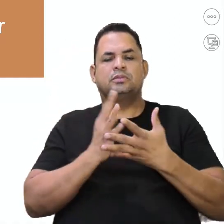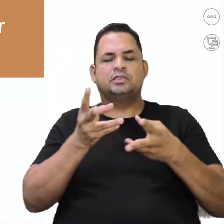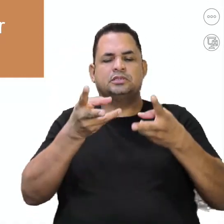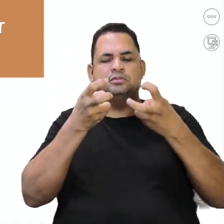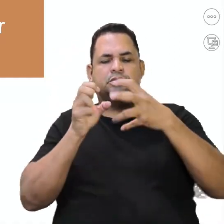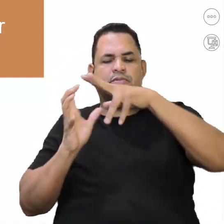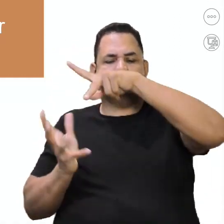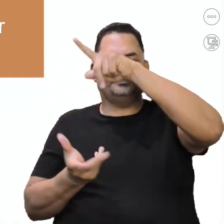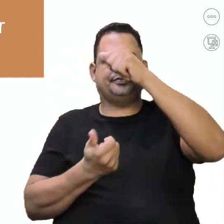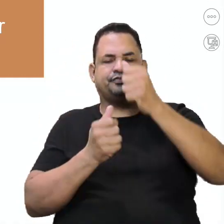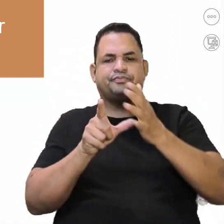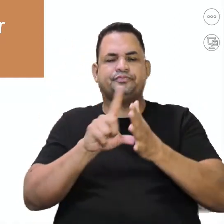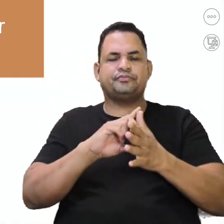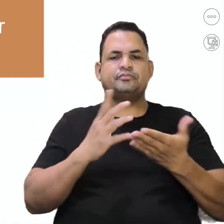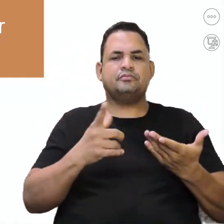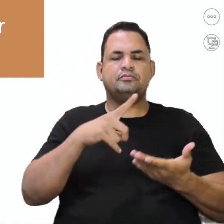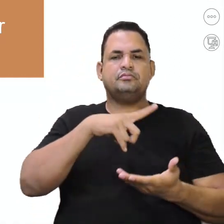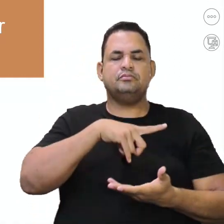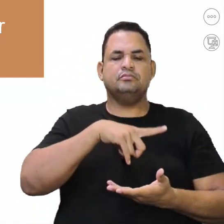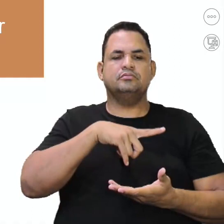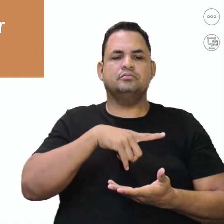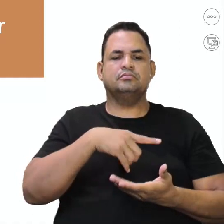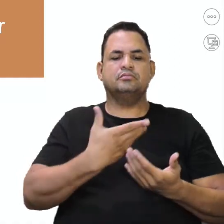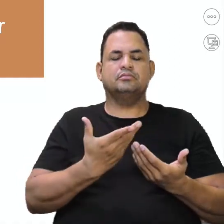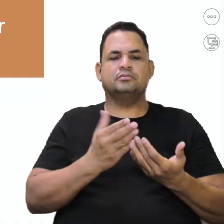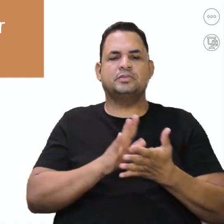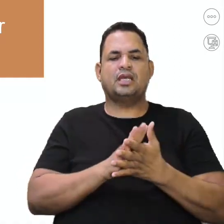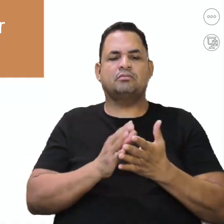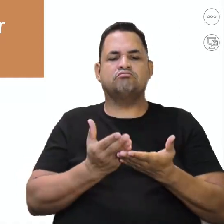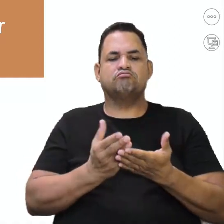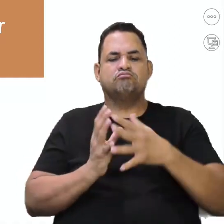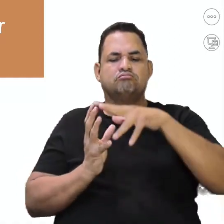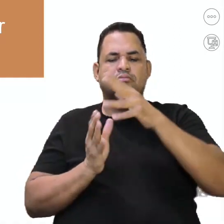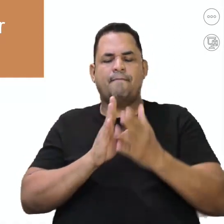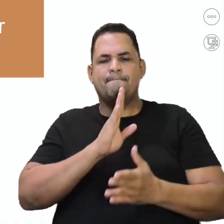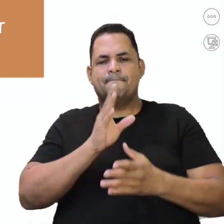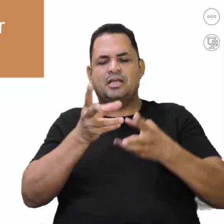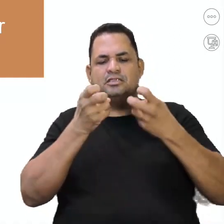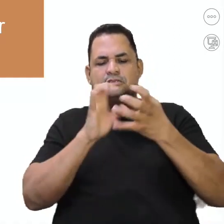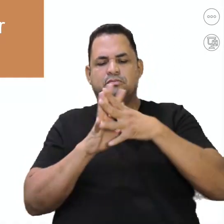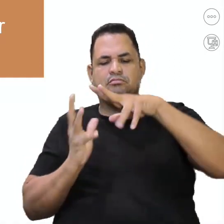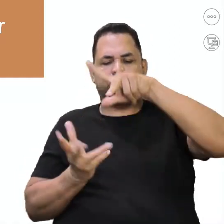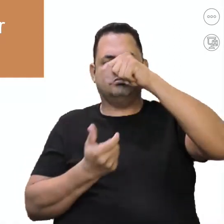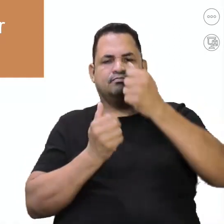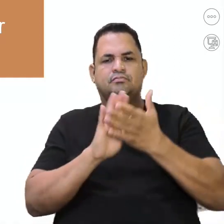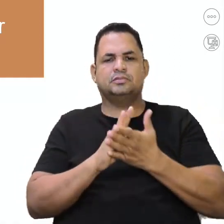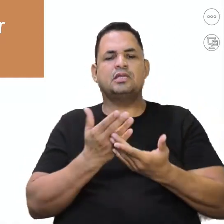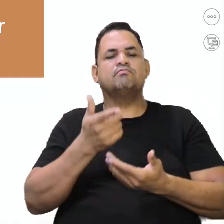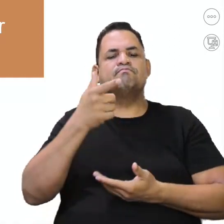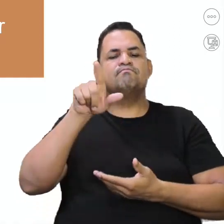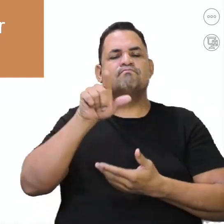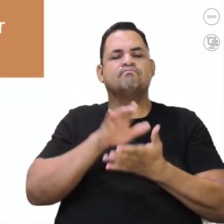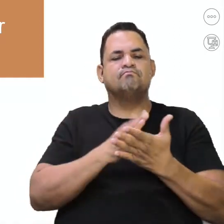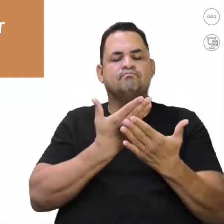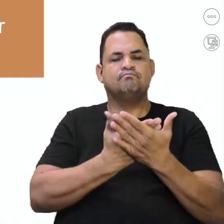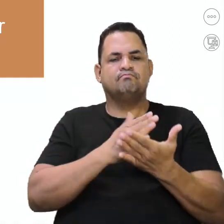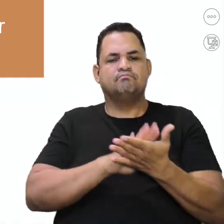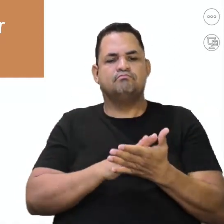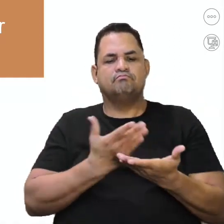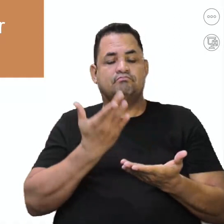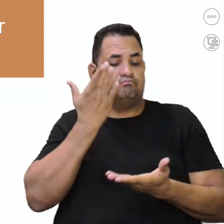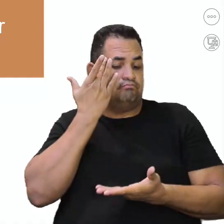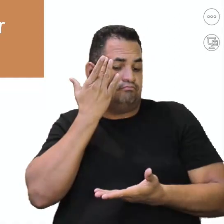mundo, seu conhecimento prévio. Quando você tem o conhecimento prévio de mundo, você consegue interpretar até mesmo